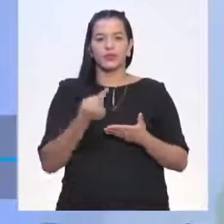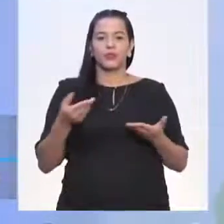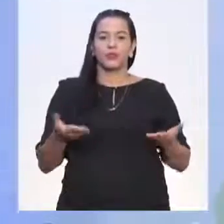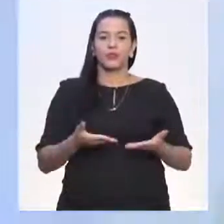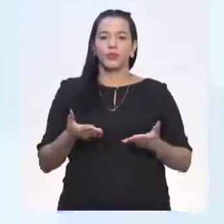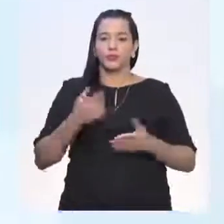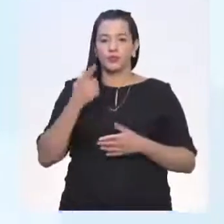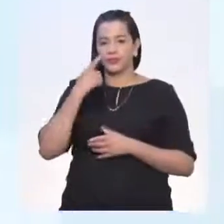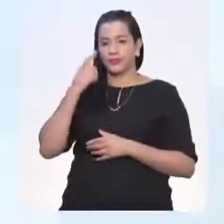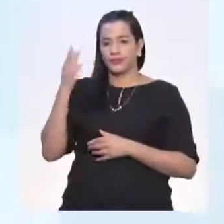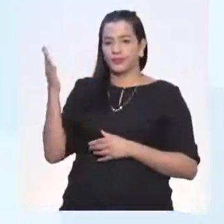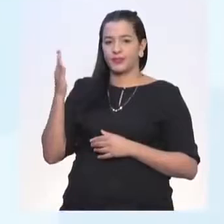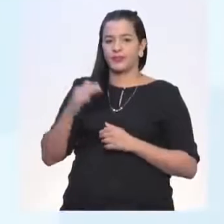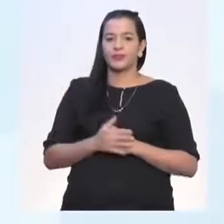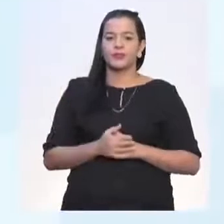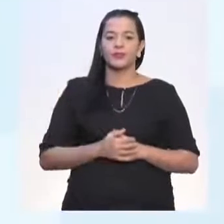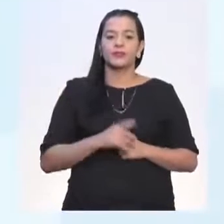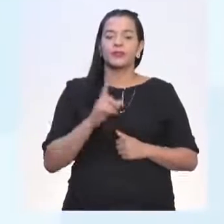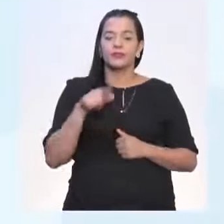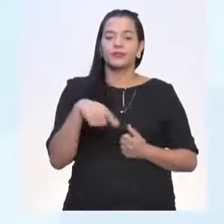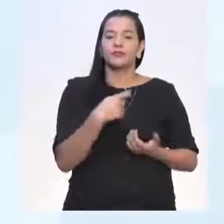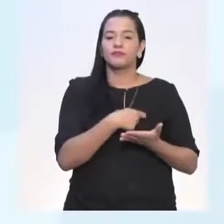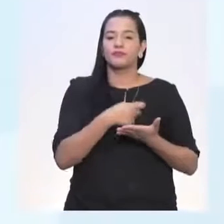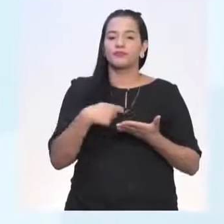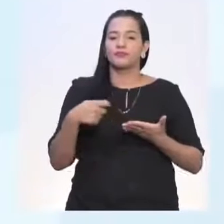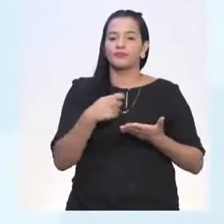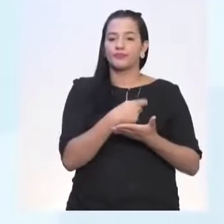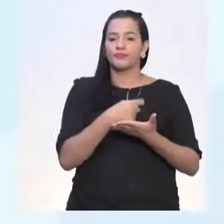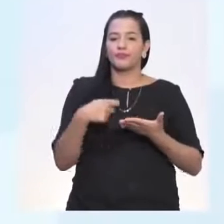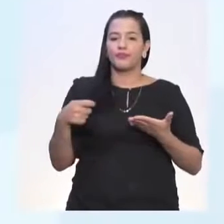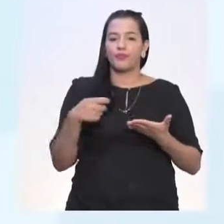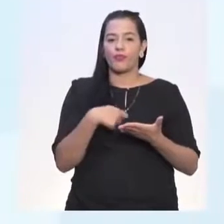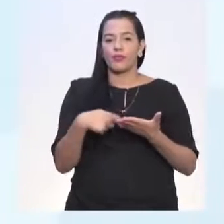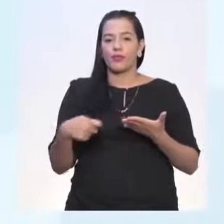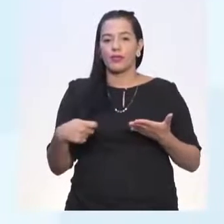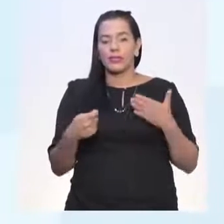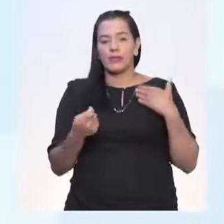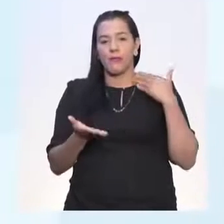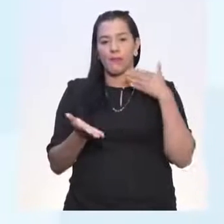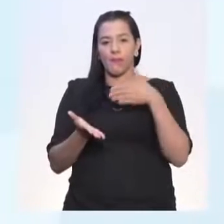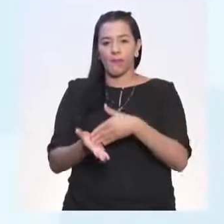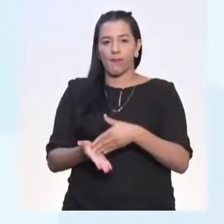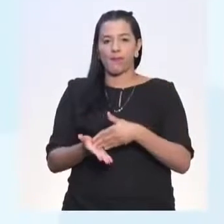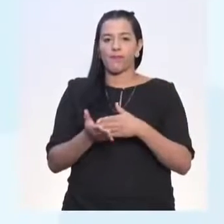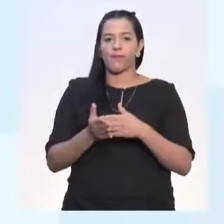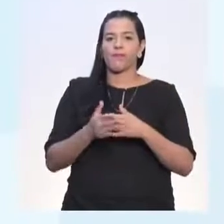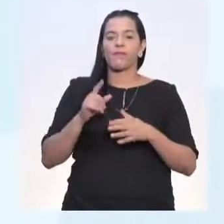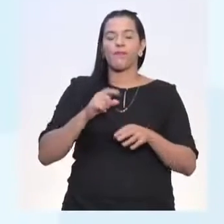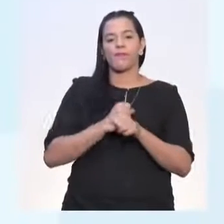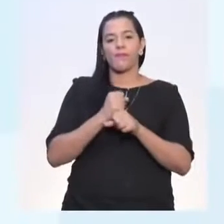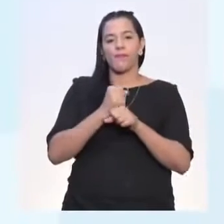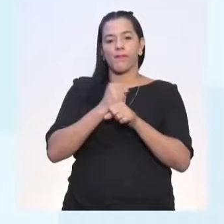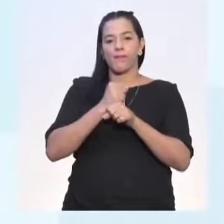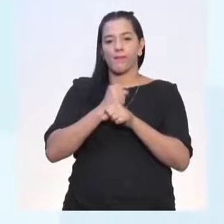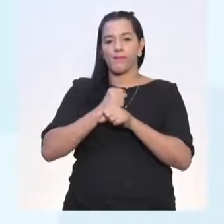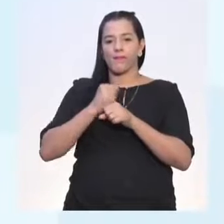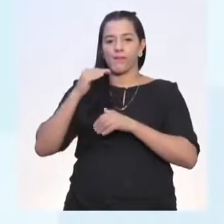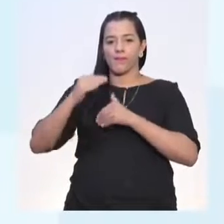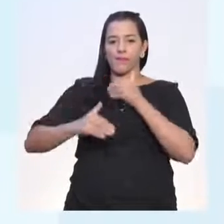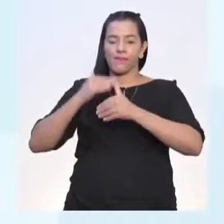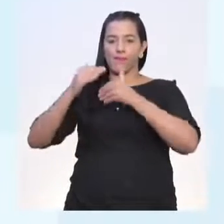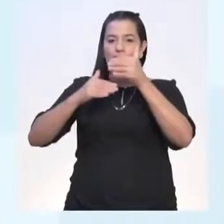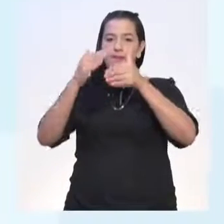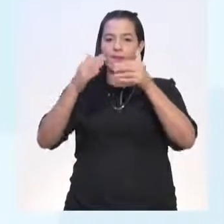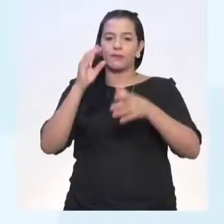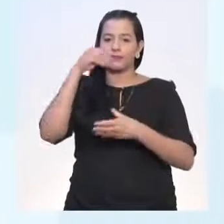Estou falando disso aqui, ó, a escrita. Para a gente chegar até a escrita, são anos de evolução e